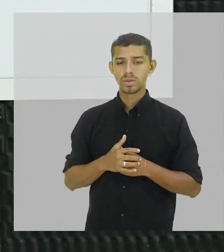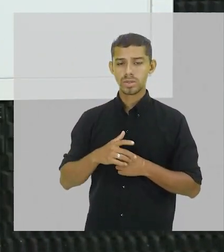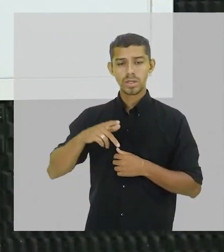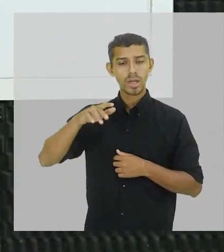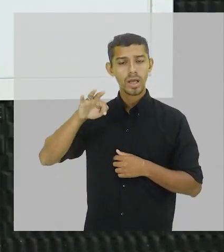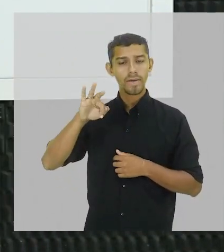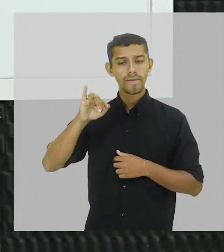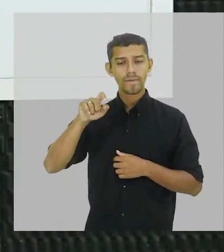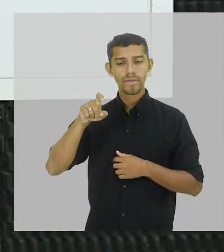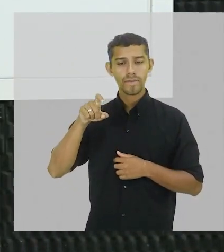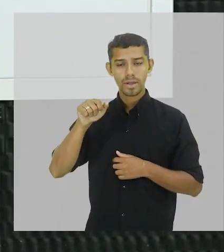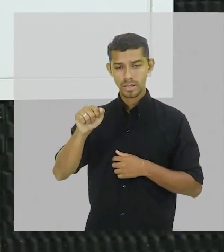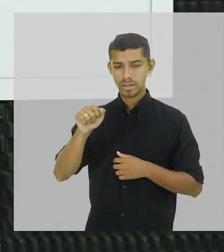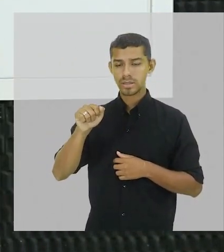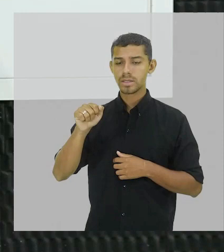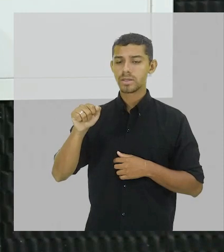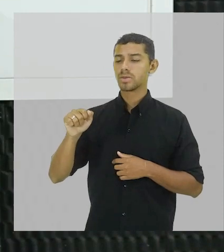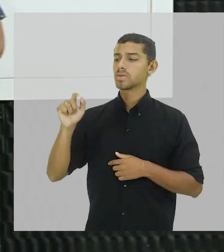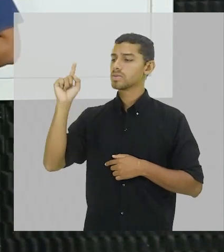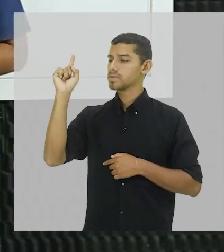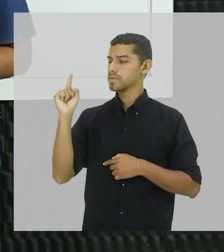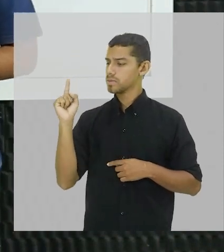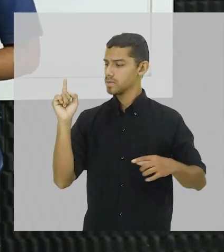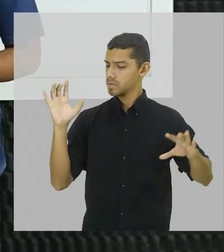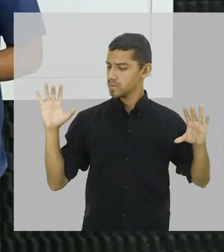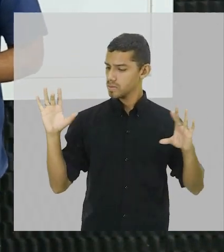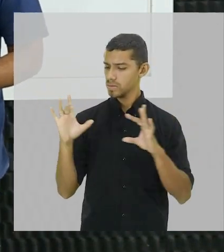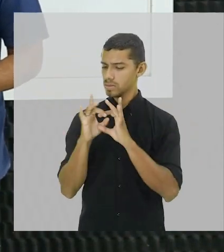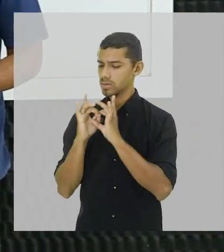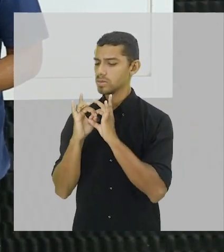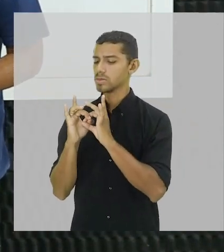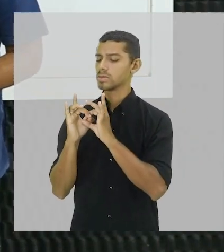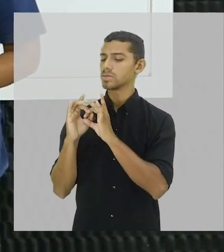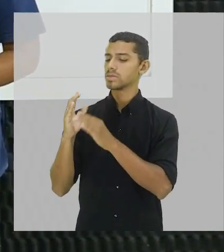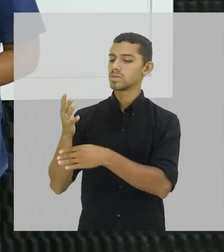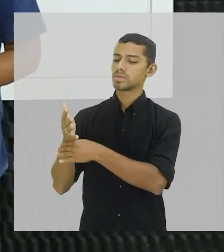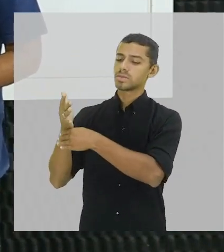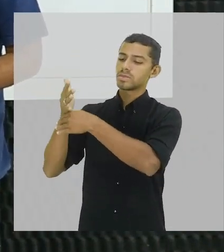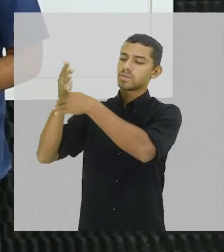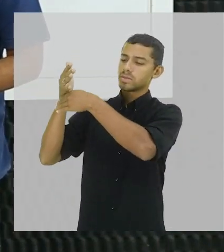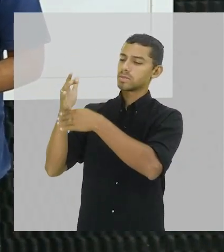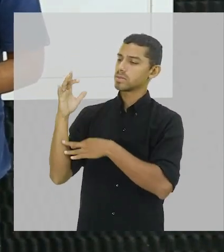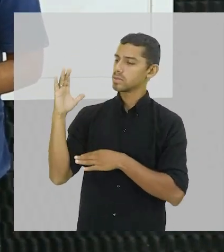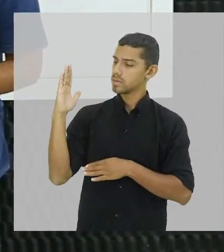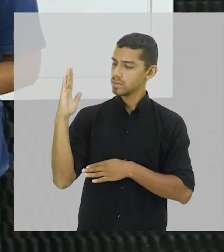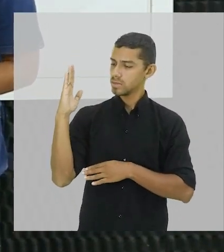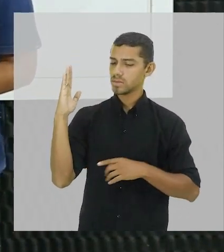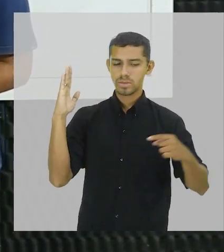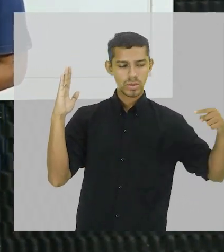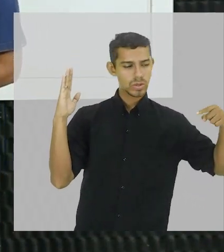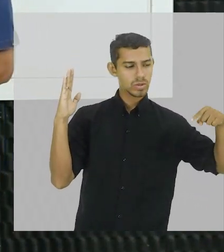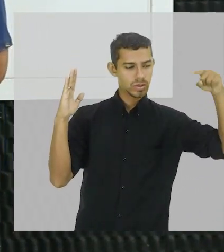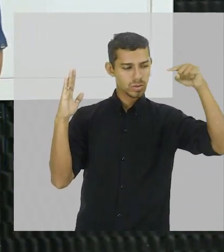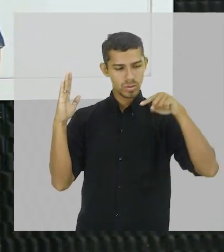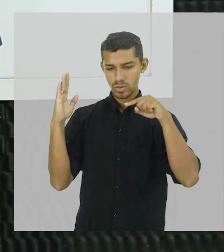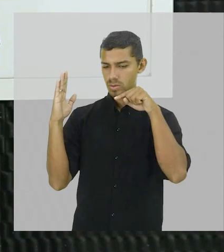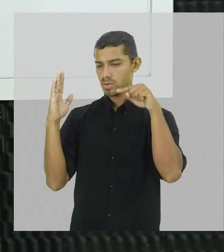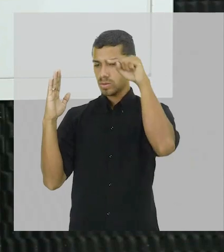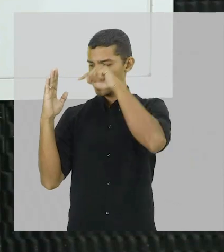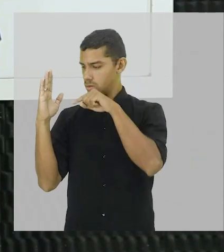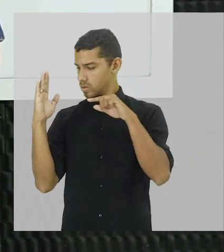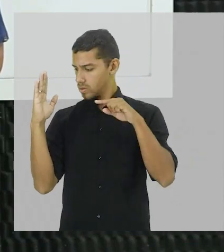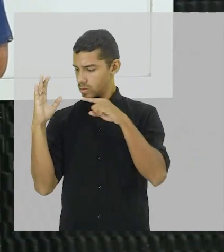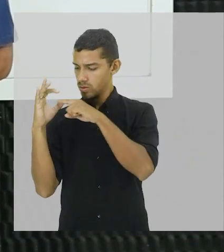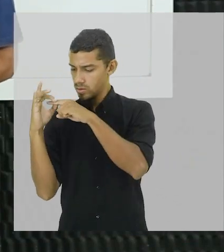está fixa na parede? Porque quando a corda está fixa na parede, certo? E você tem um pulso e a outra extremidade